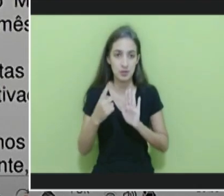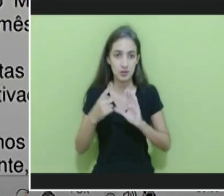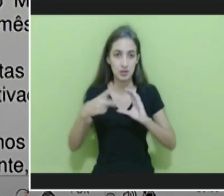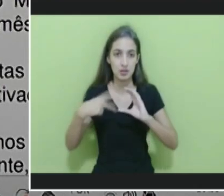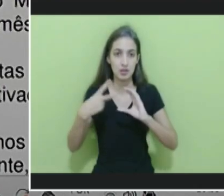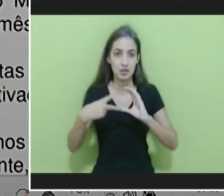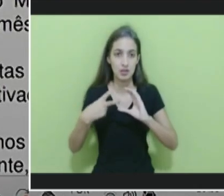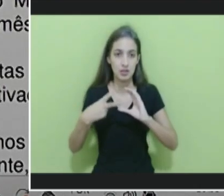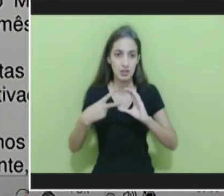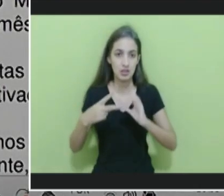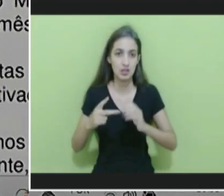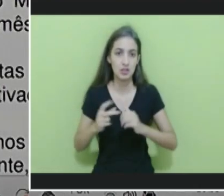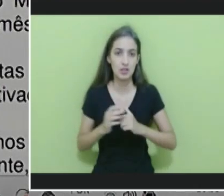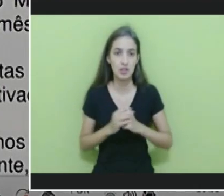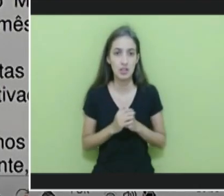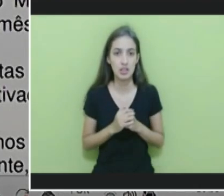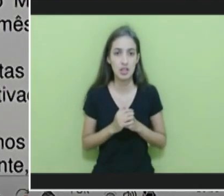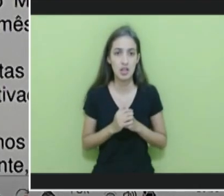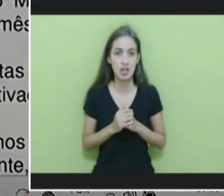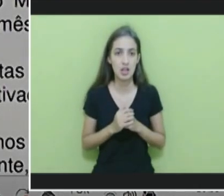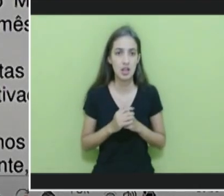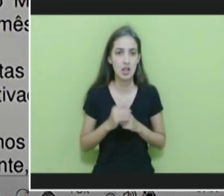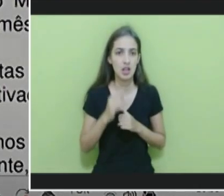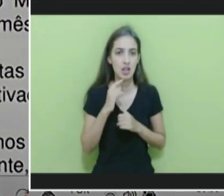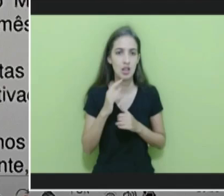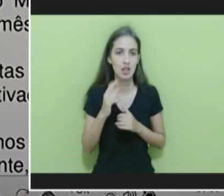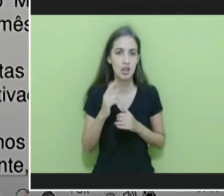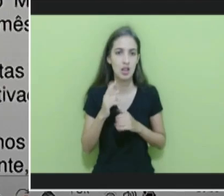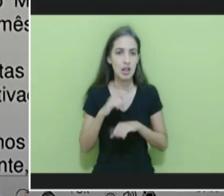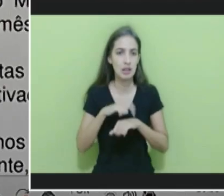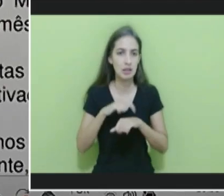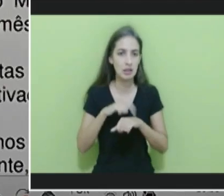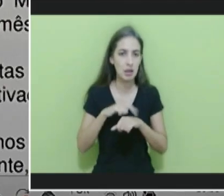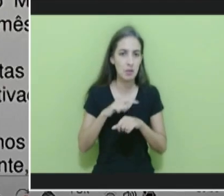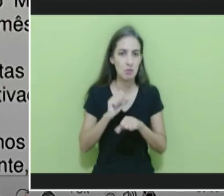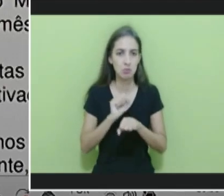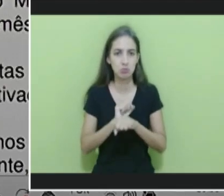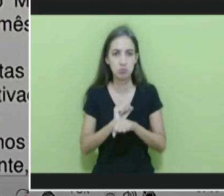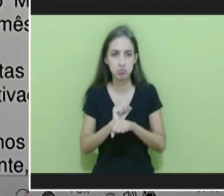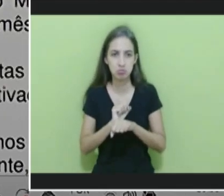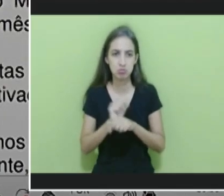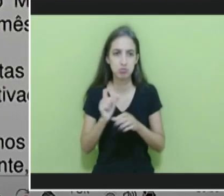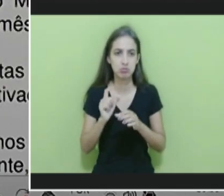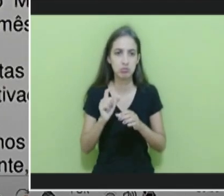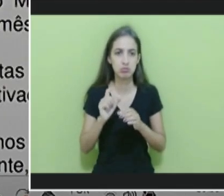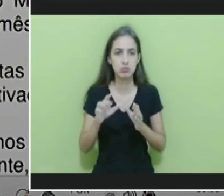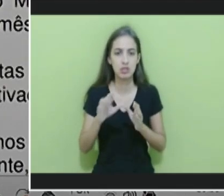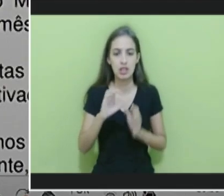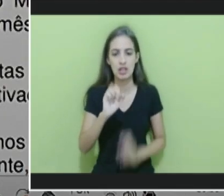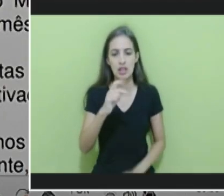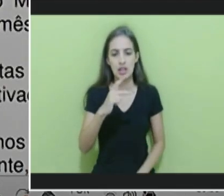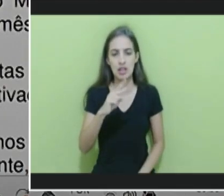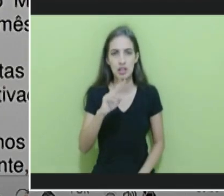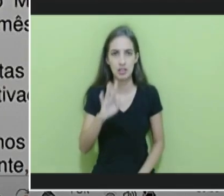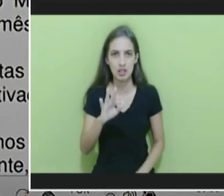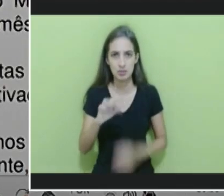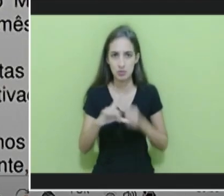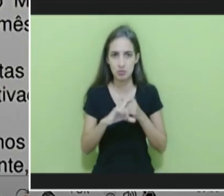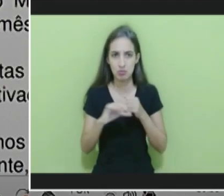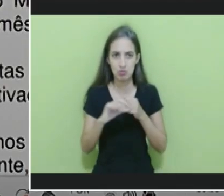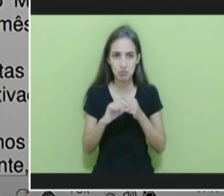caput desse artigo. Parágrafo 2º. Se o projeto de lei orçamentária anual não for encaminhado à sanção até o início do